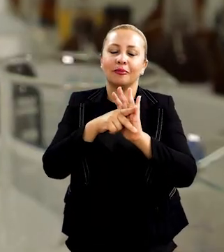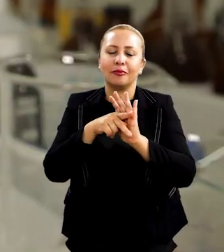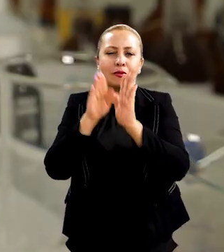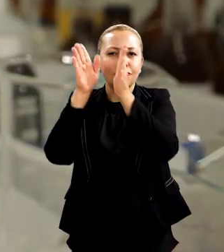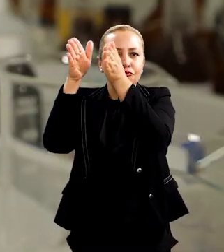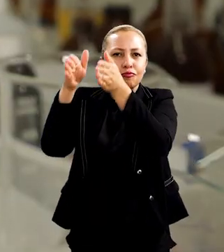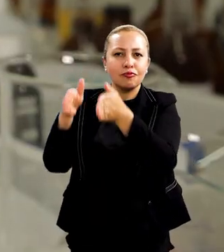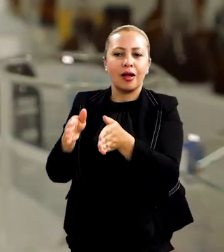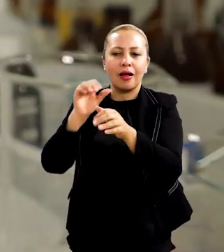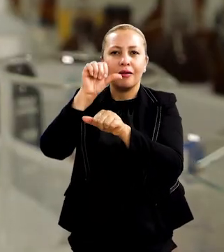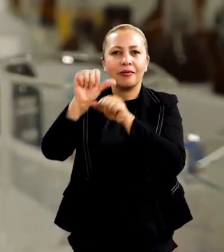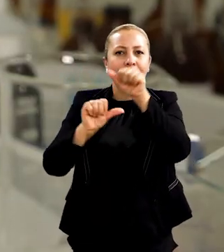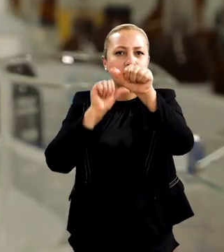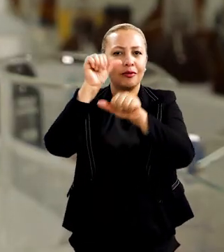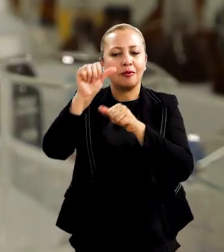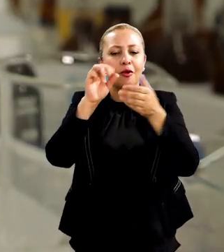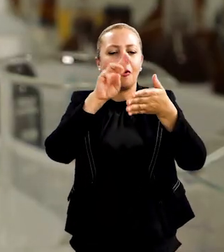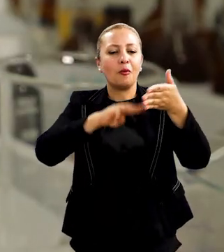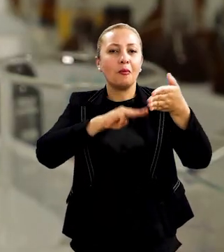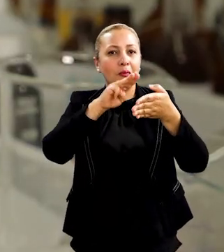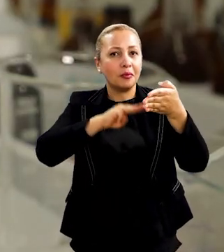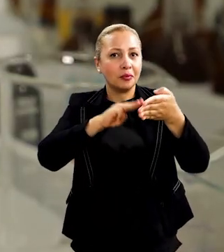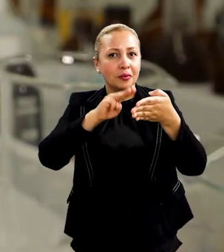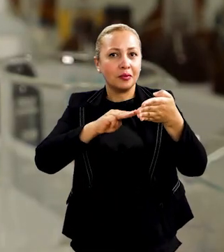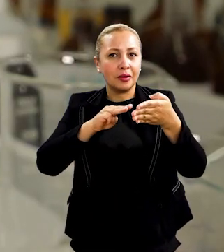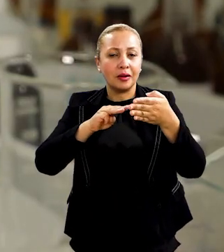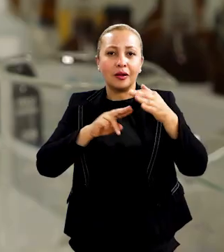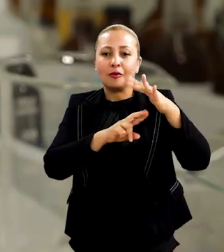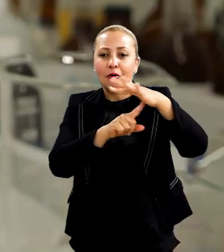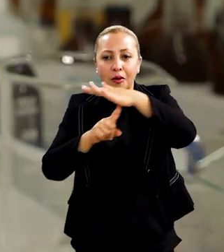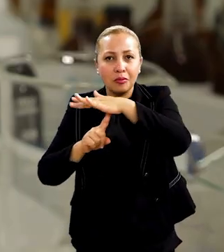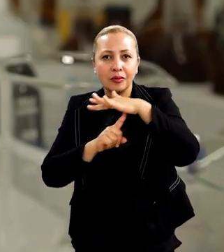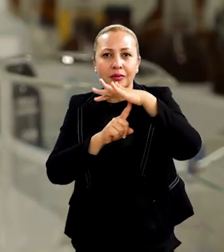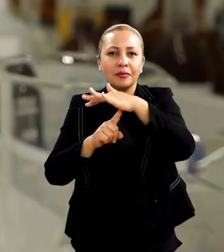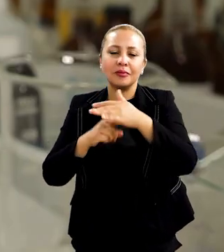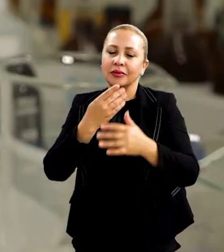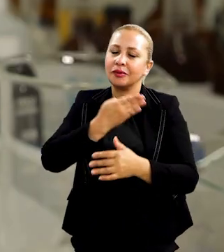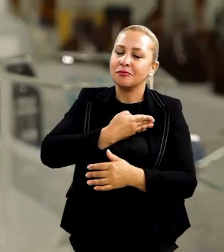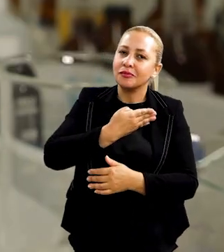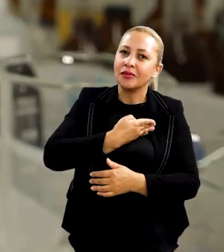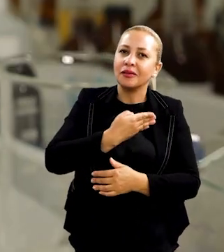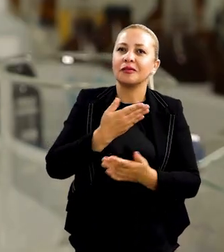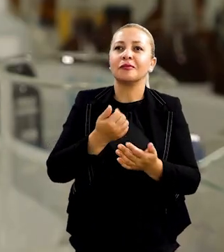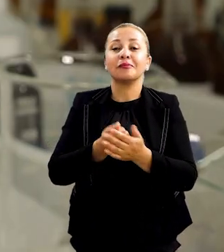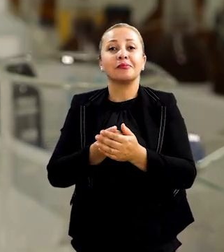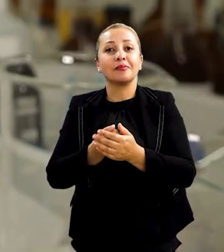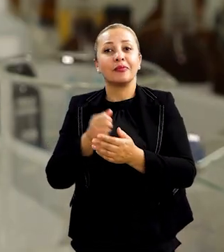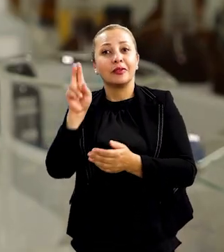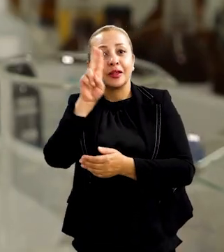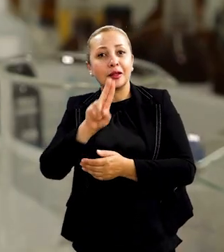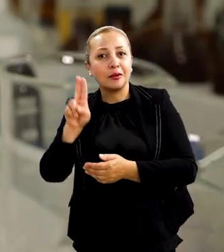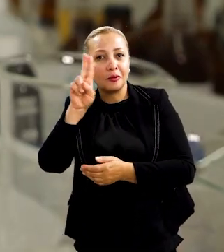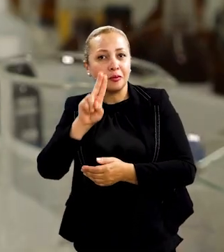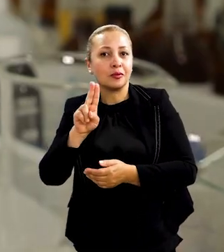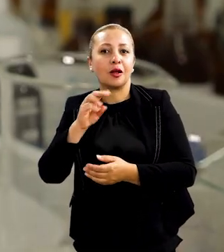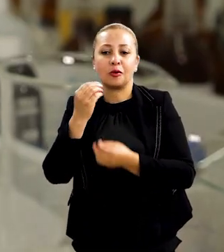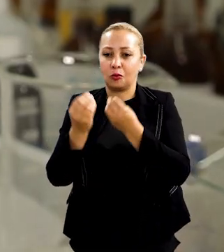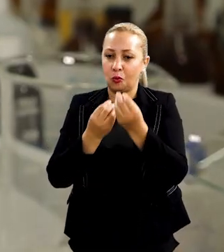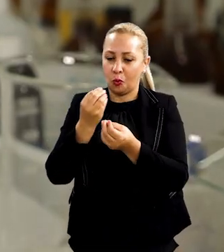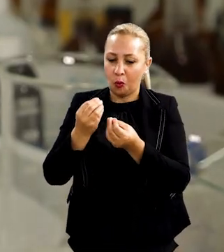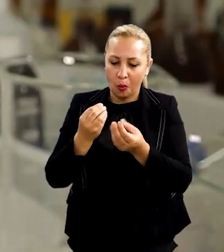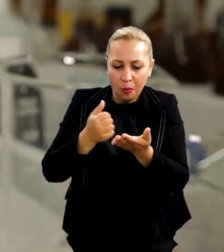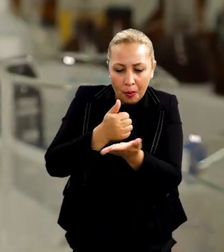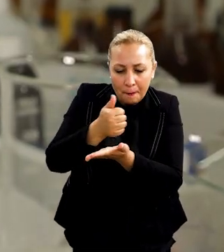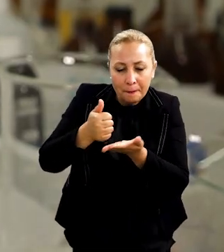projeto em si, né, era desenvolver um método, né, que fosse ambientalmente amigável, né, que usando